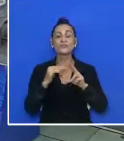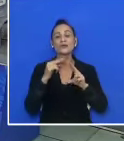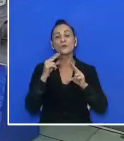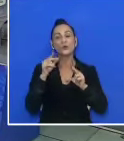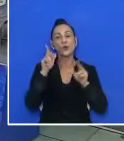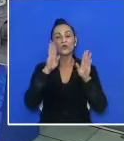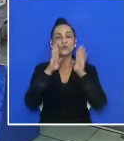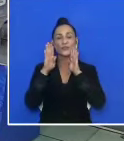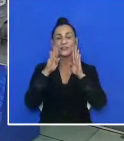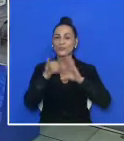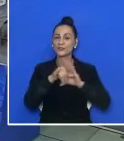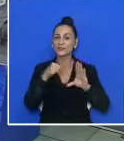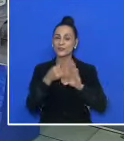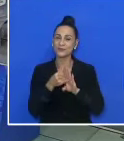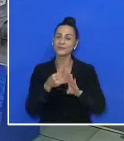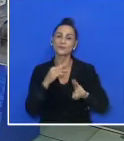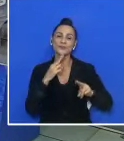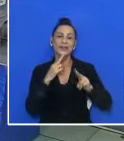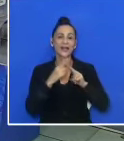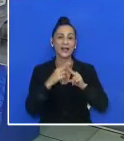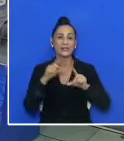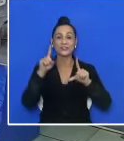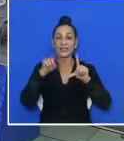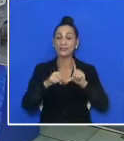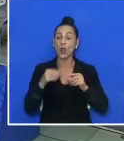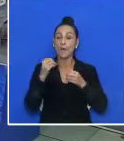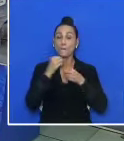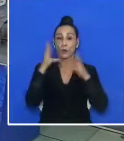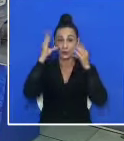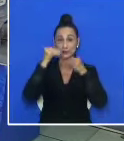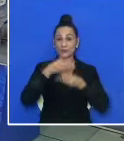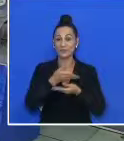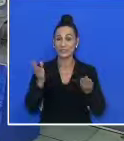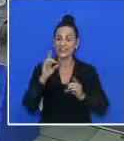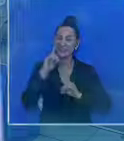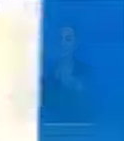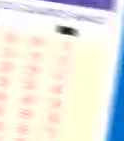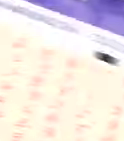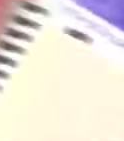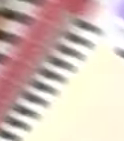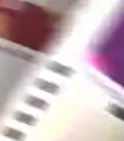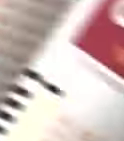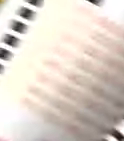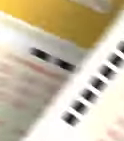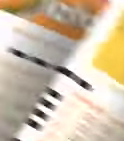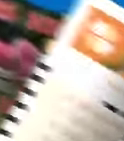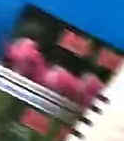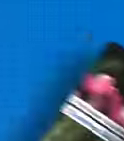Facebook e do YouTube da Caixa e da Rede TV. Uma ótima noite para você e até mais!